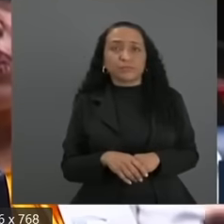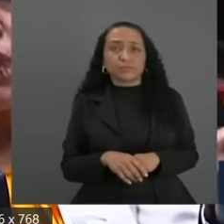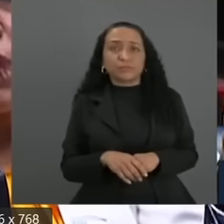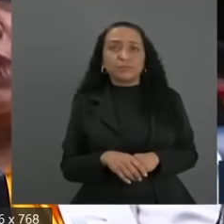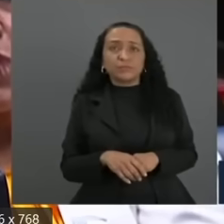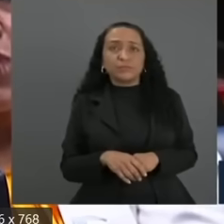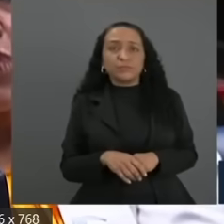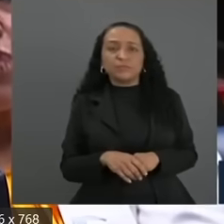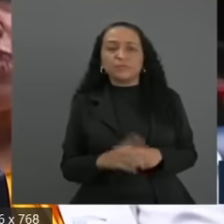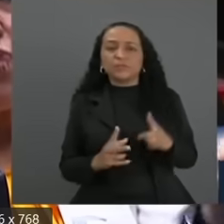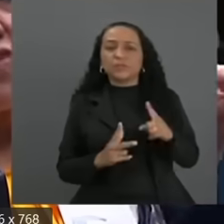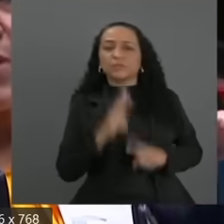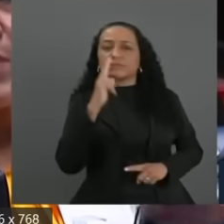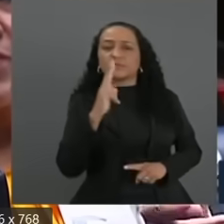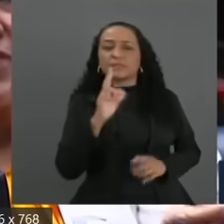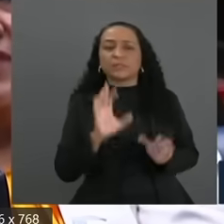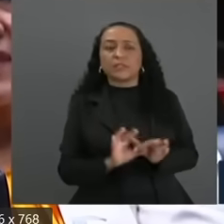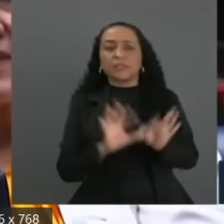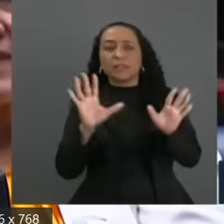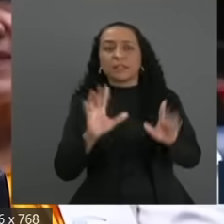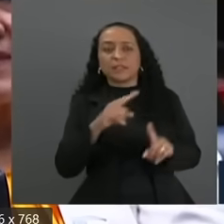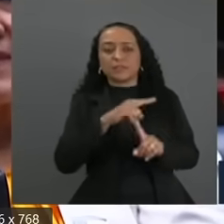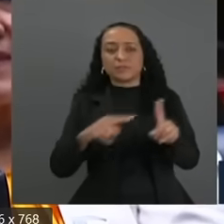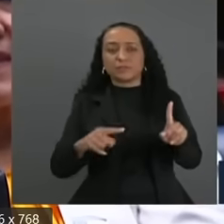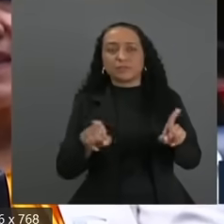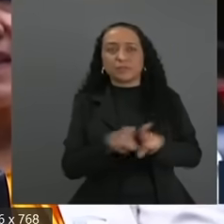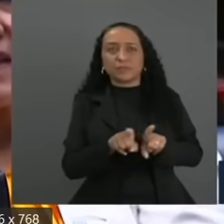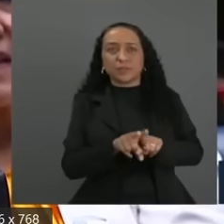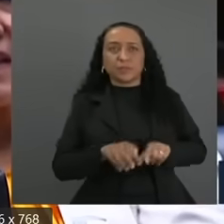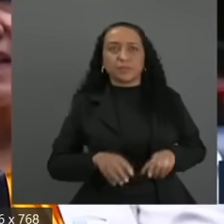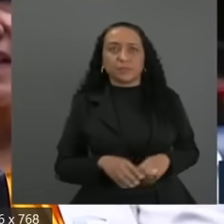tolhê-lo na sua liberdade de forma parcial,